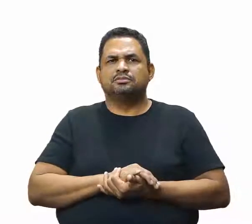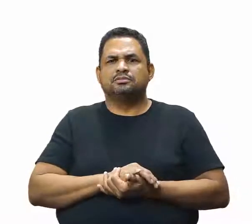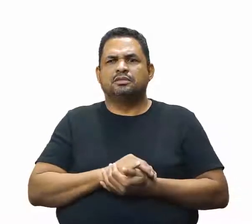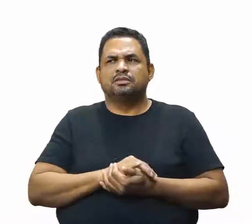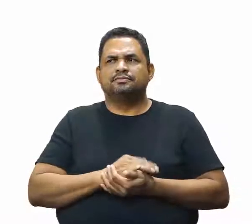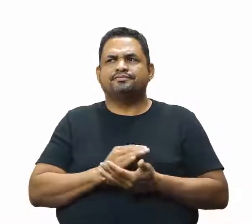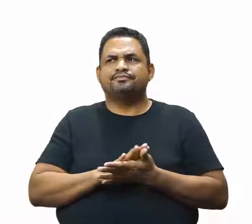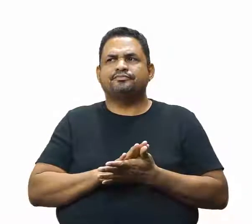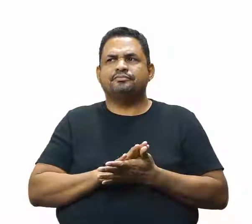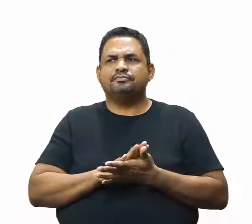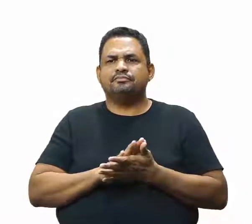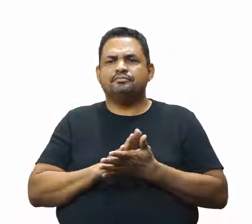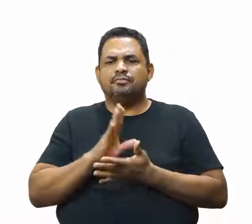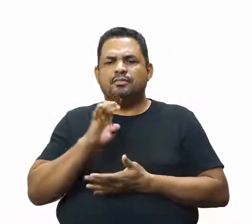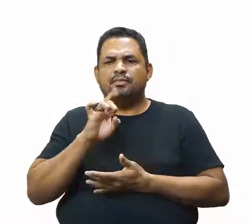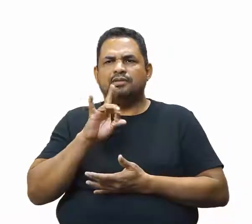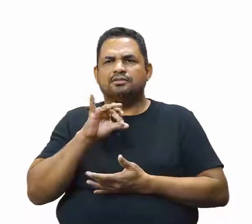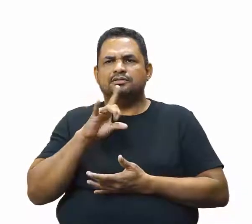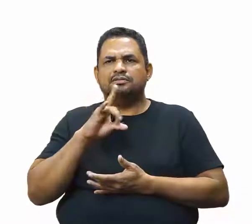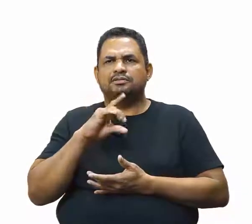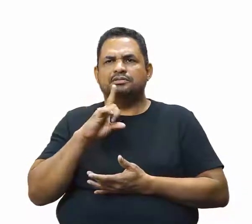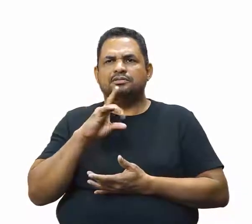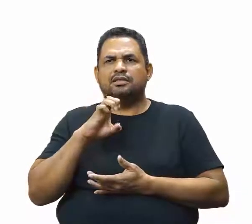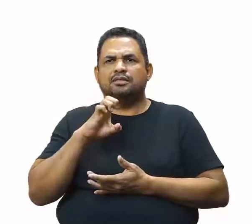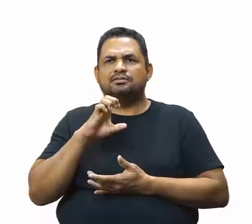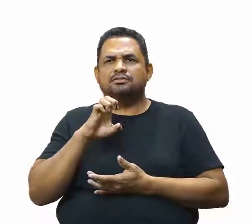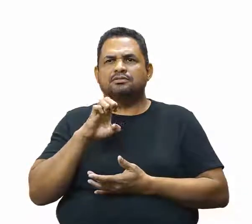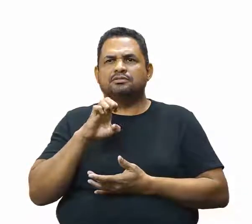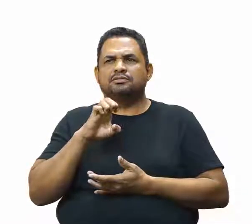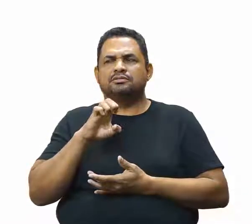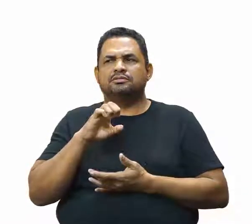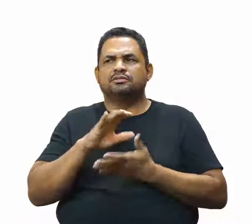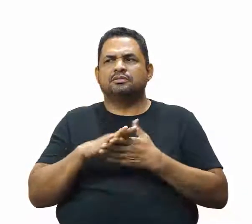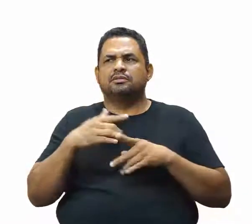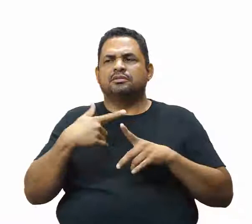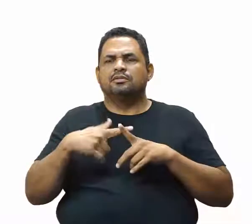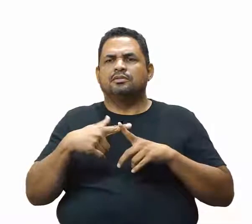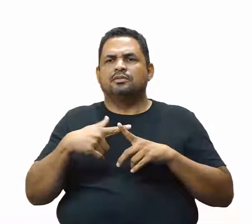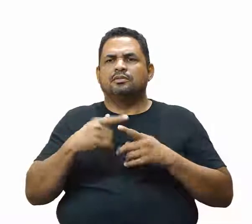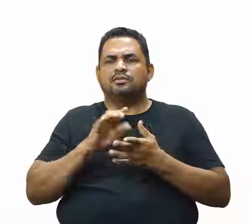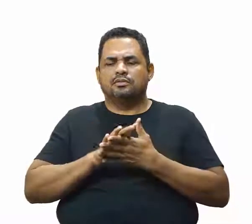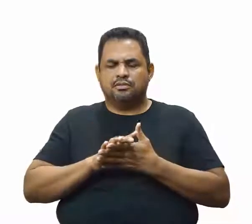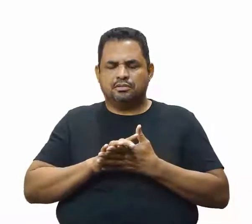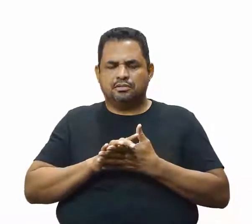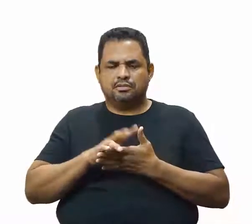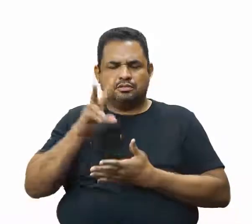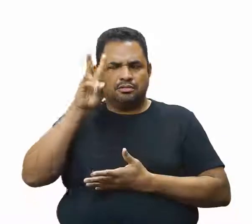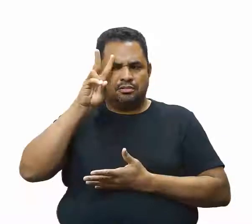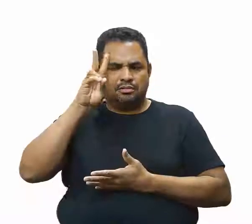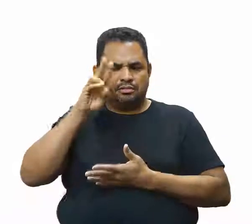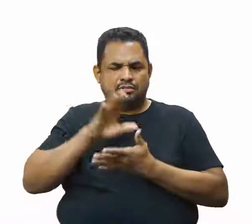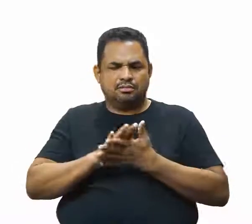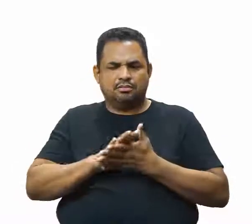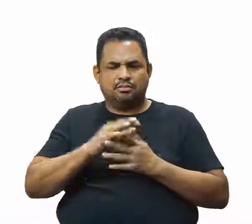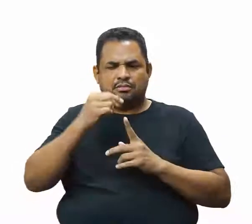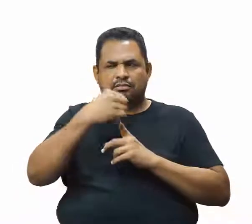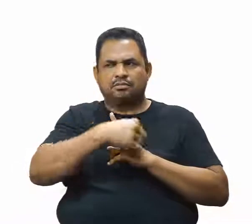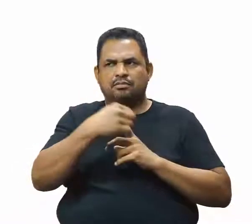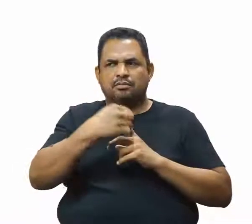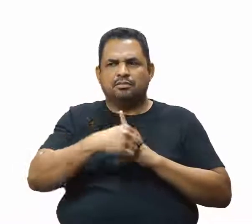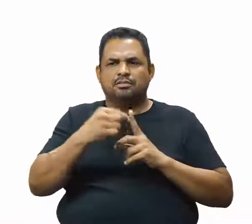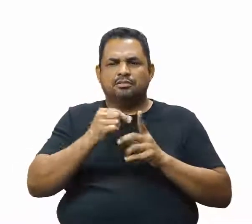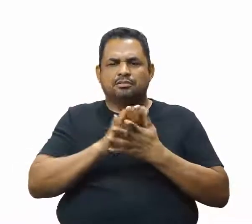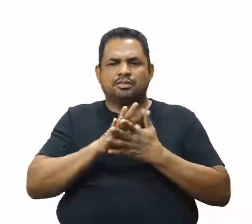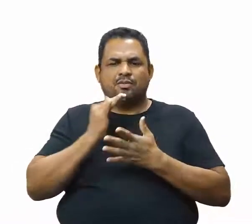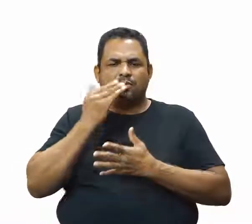acidez, a basicidade. Porque lembra que a banana tem aquele negócio travoso quando a gente